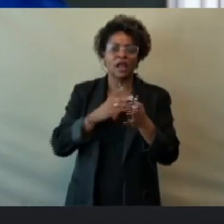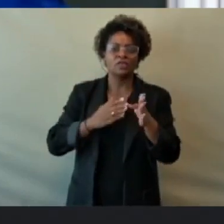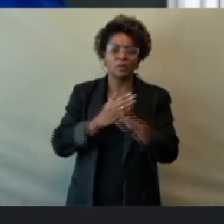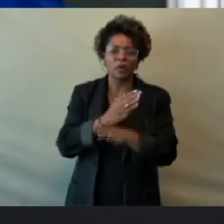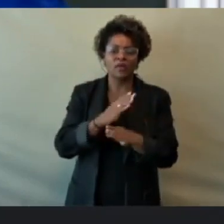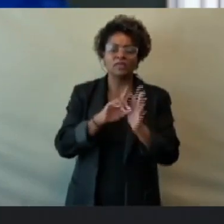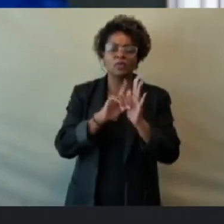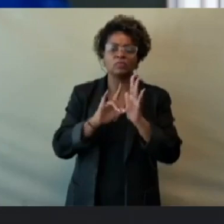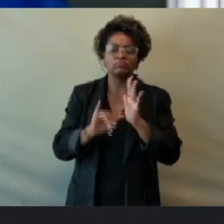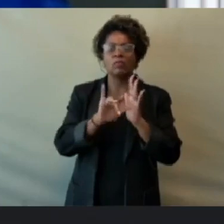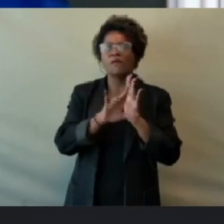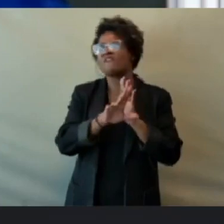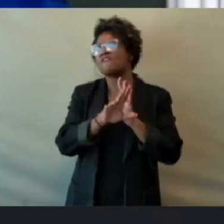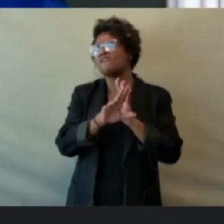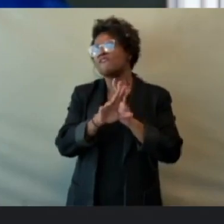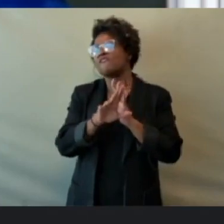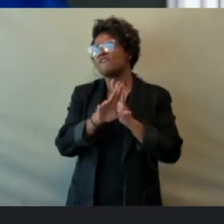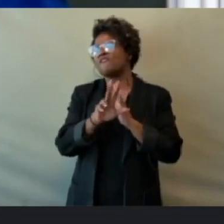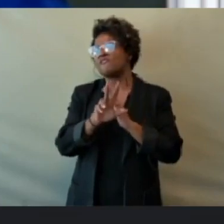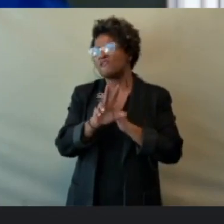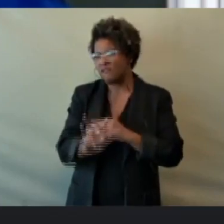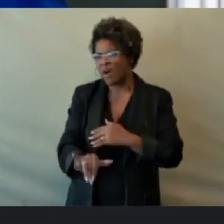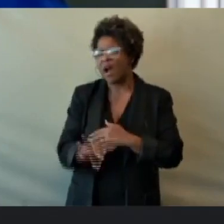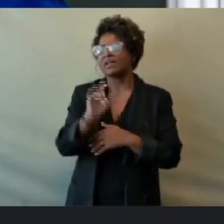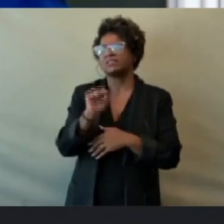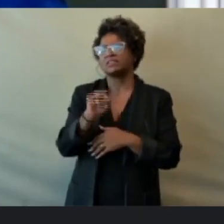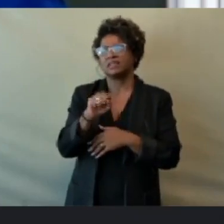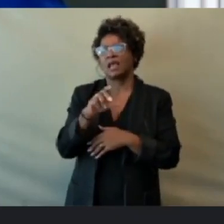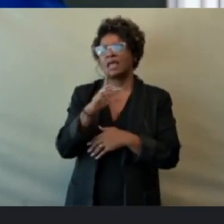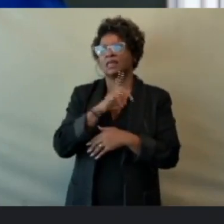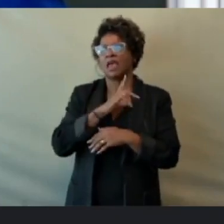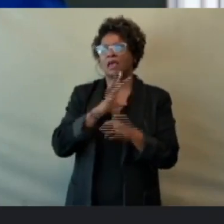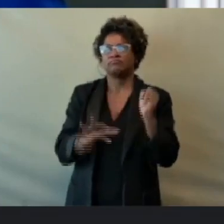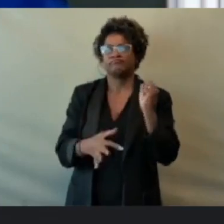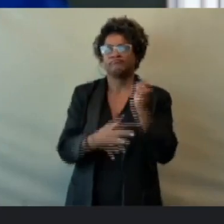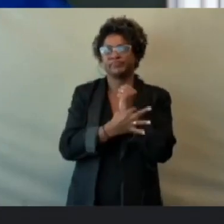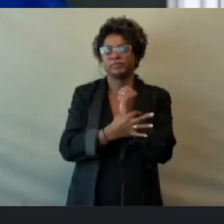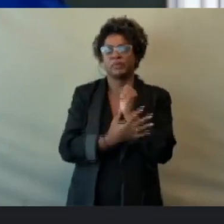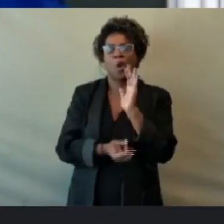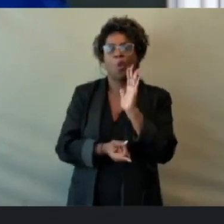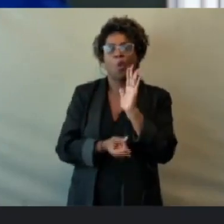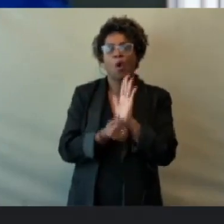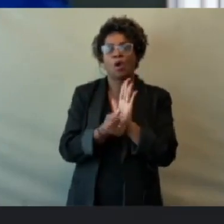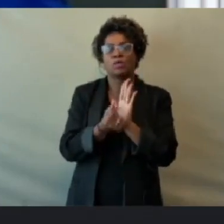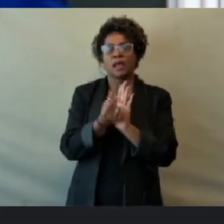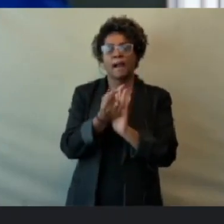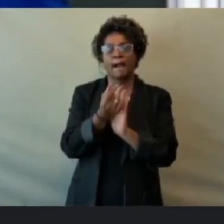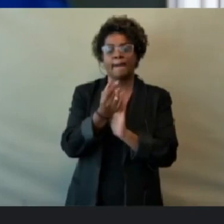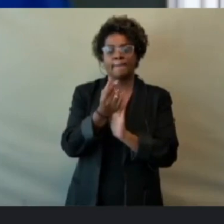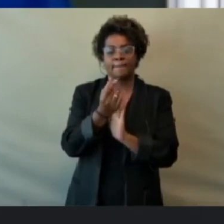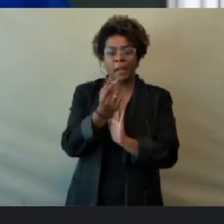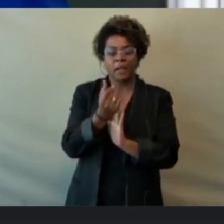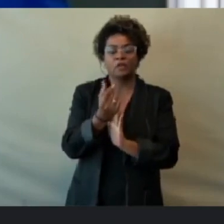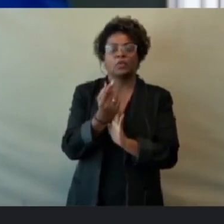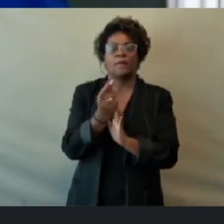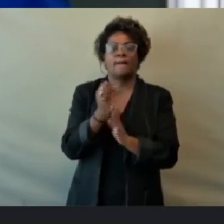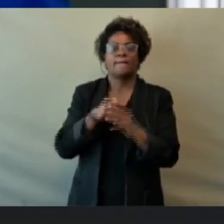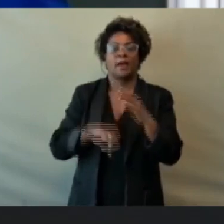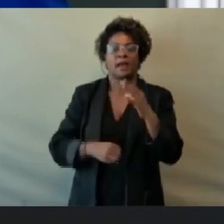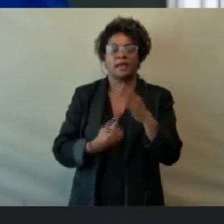orçamento para que a gente possa criar centros dias na cidade e isso vem como um alento